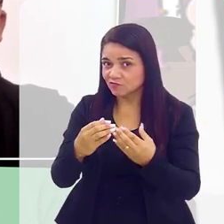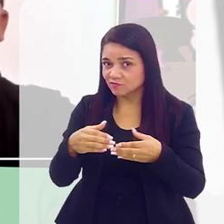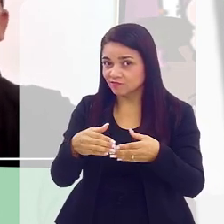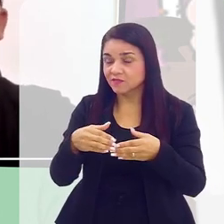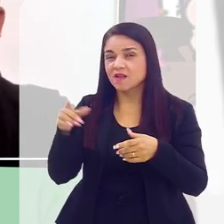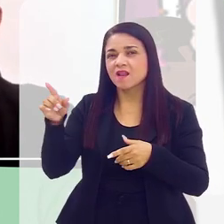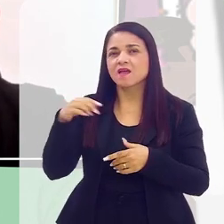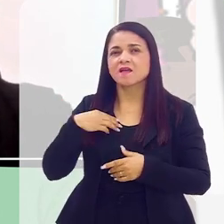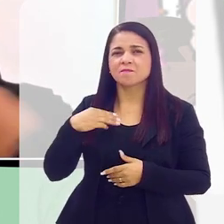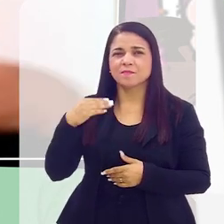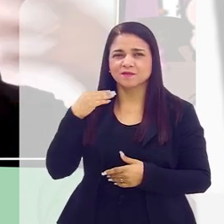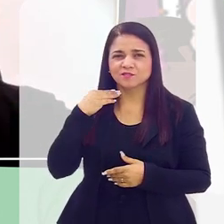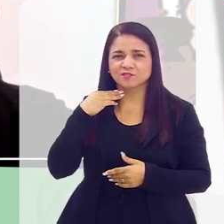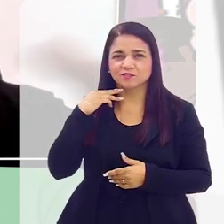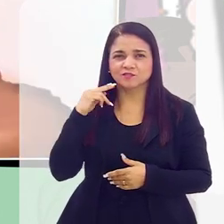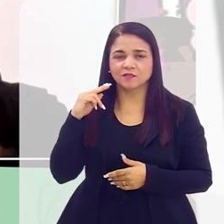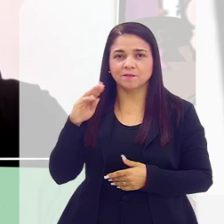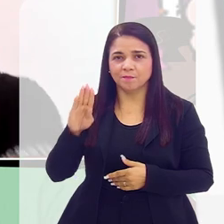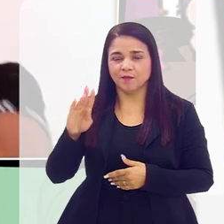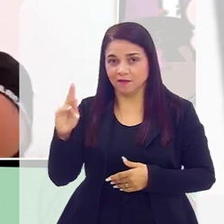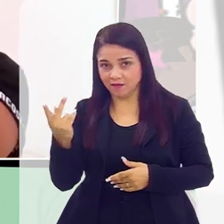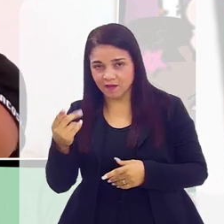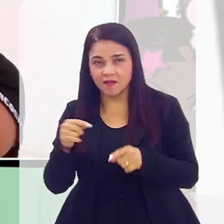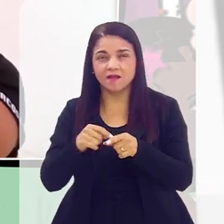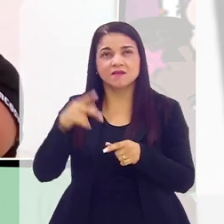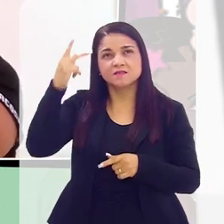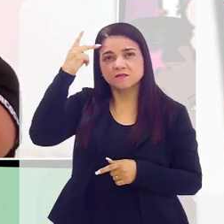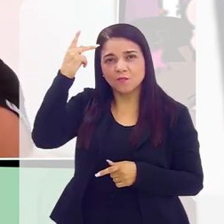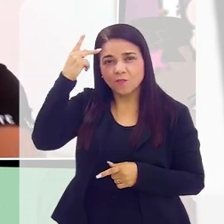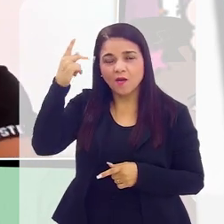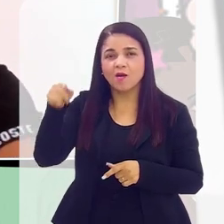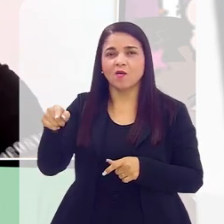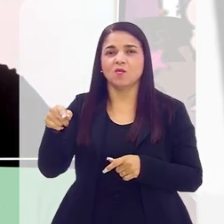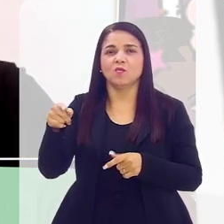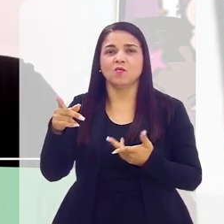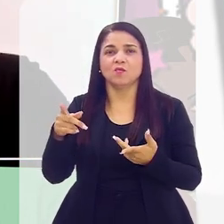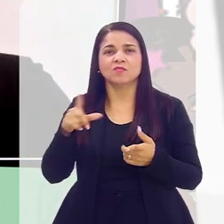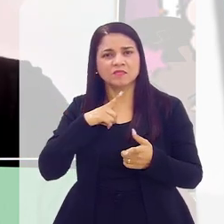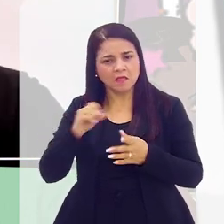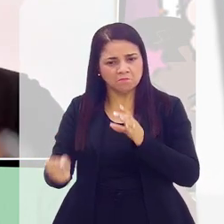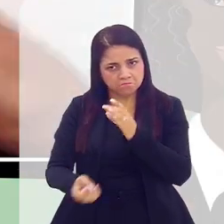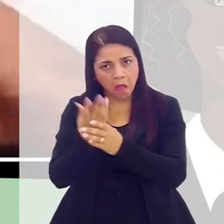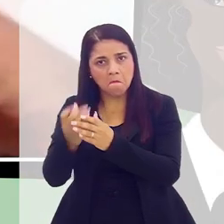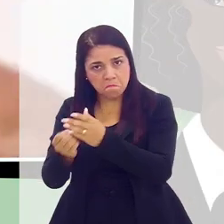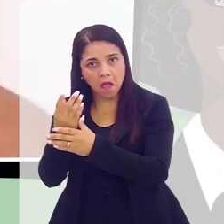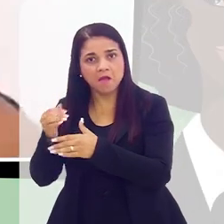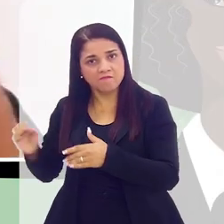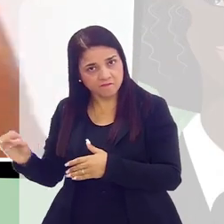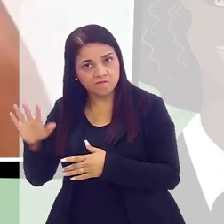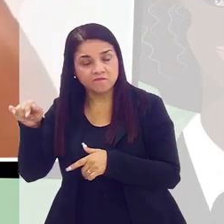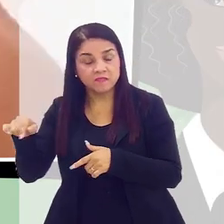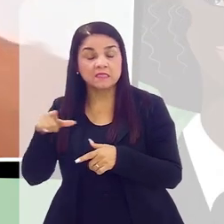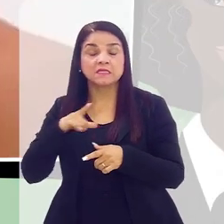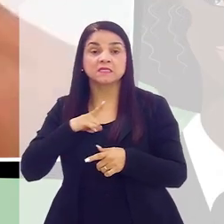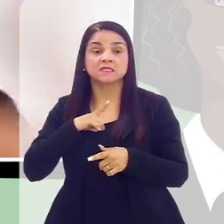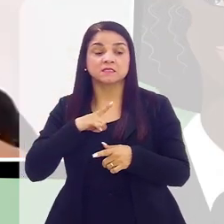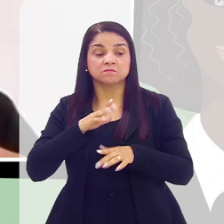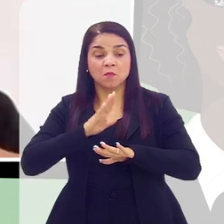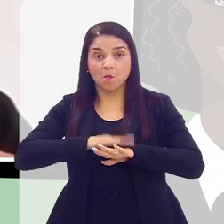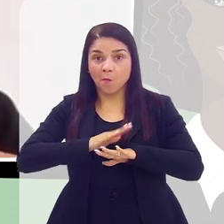né? Em Belo Horizonte já tem, Goiânia, São Paulo, as pessoas foram criando outras. Mas a partir do momento que